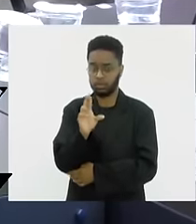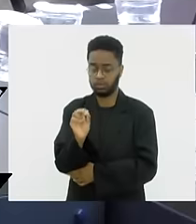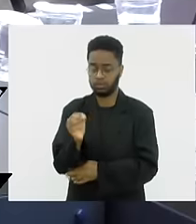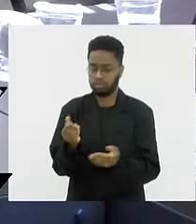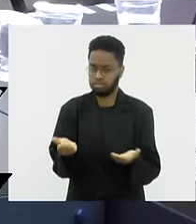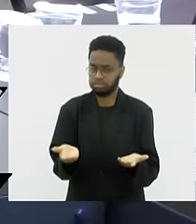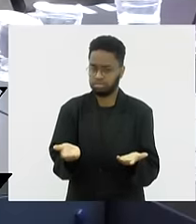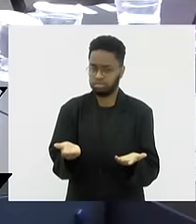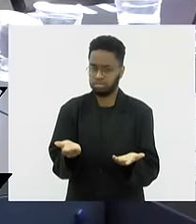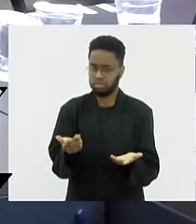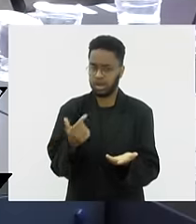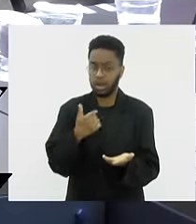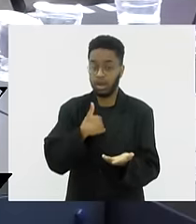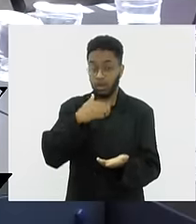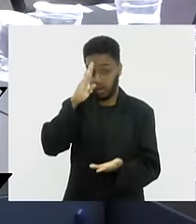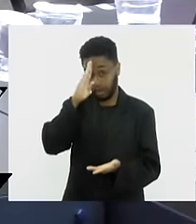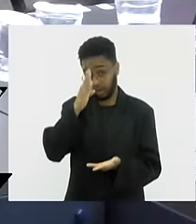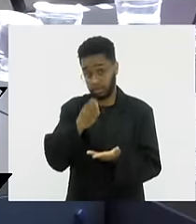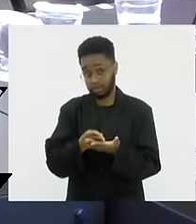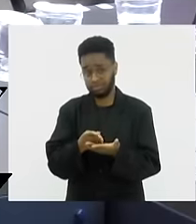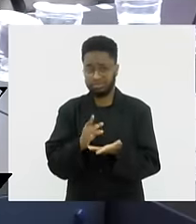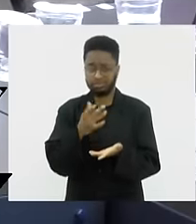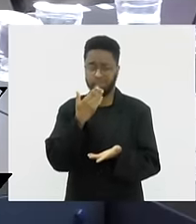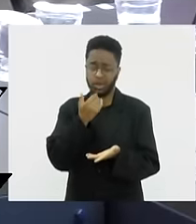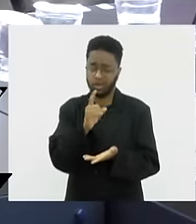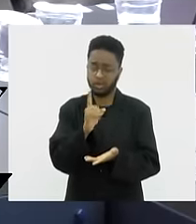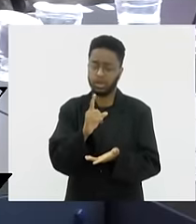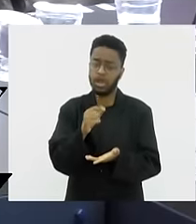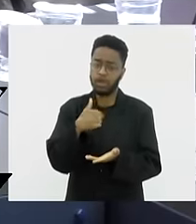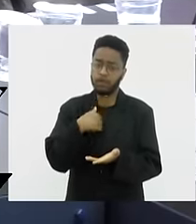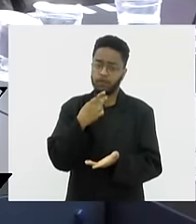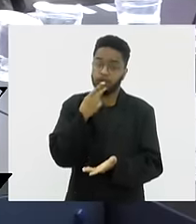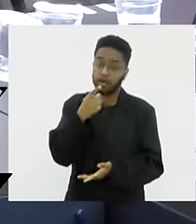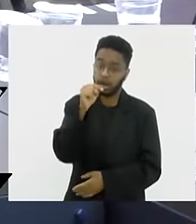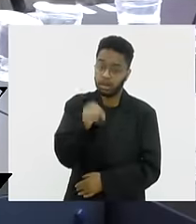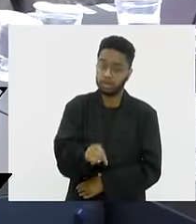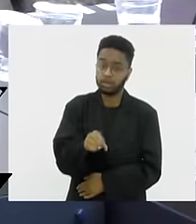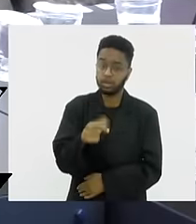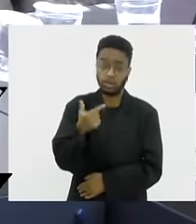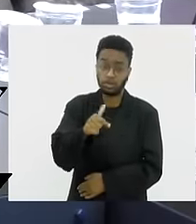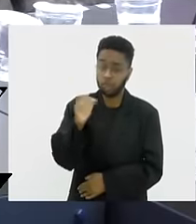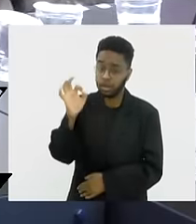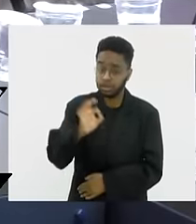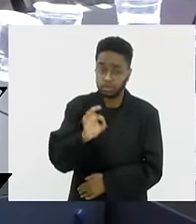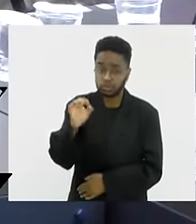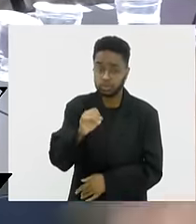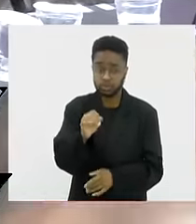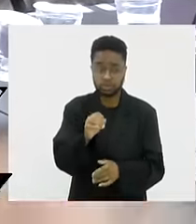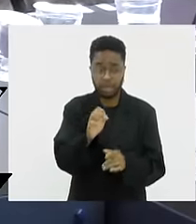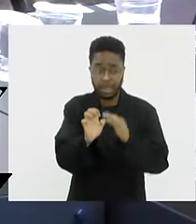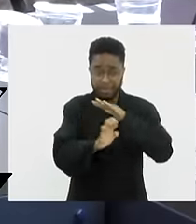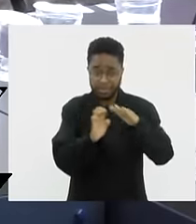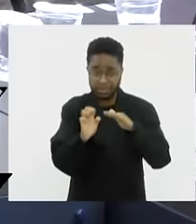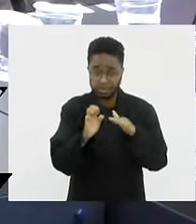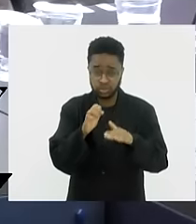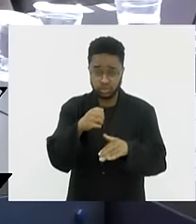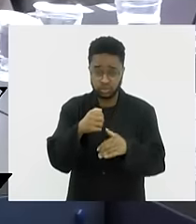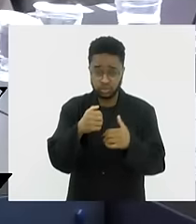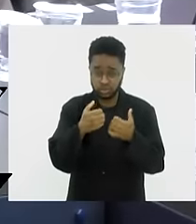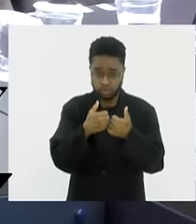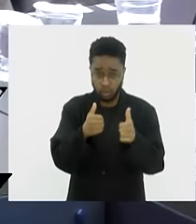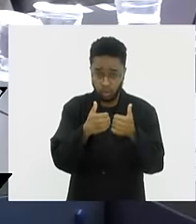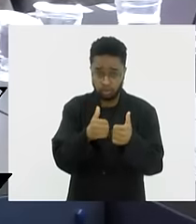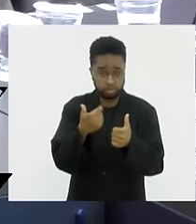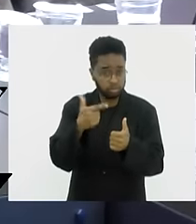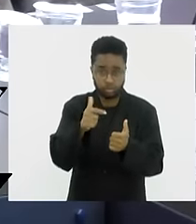Eu acredito, ou melhor, afirmo aqui, que não tem esse percentual em todas as empresas de ônibus do estado do Rio de Janeiro. R$90.000, não